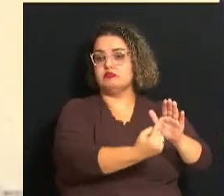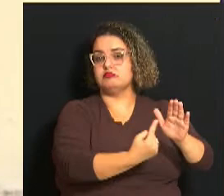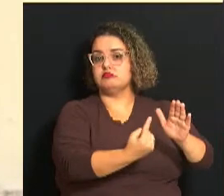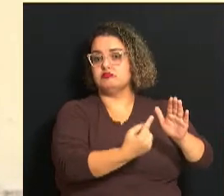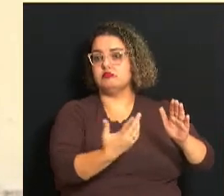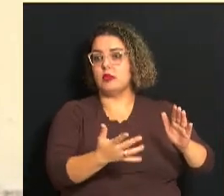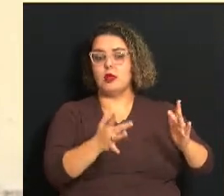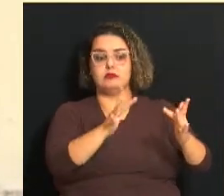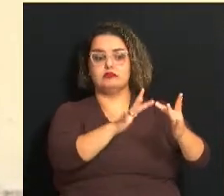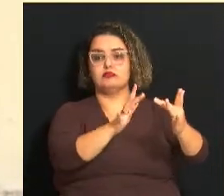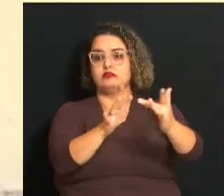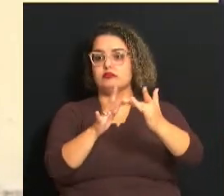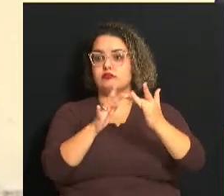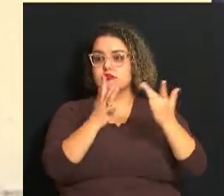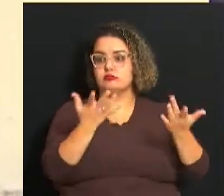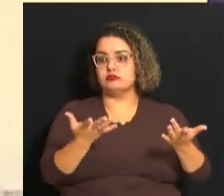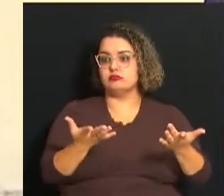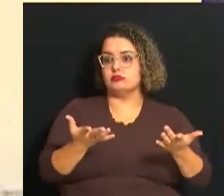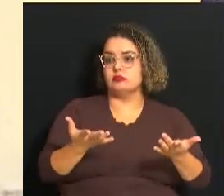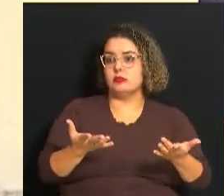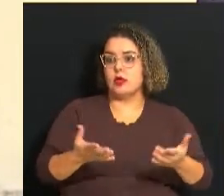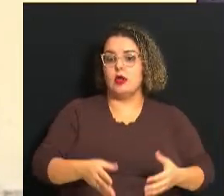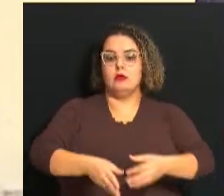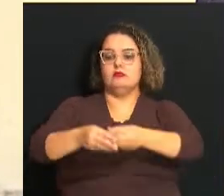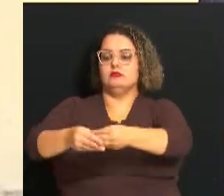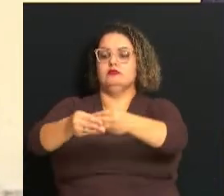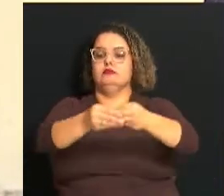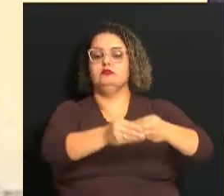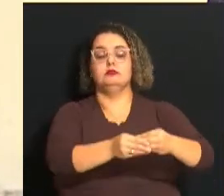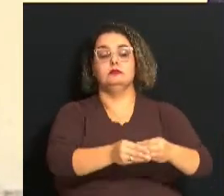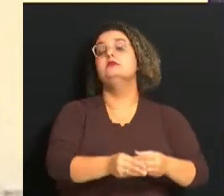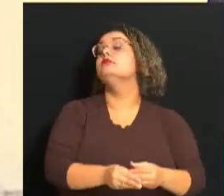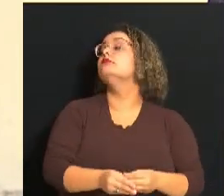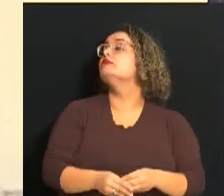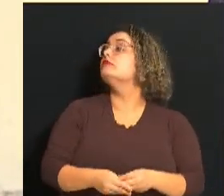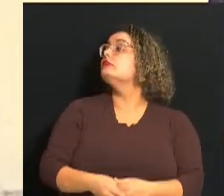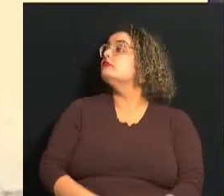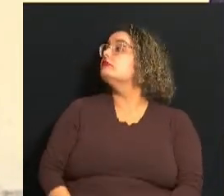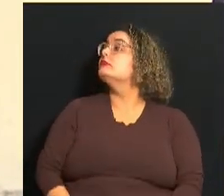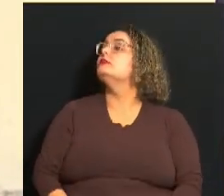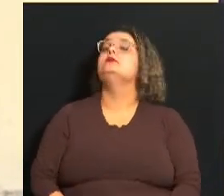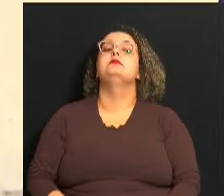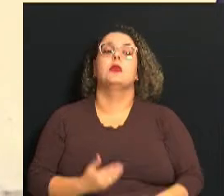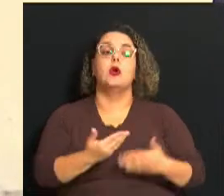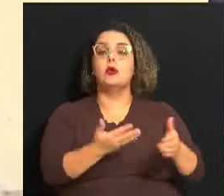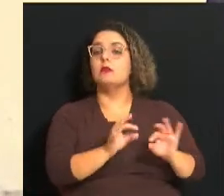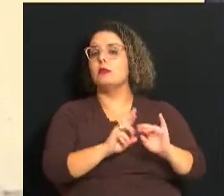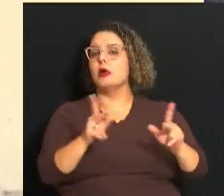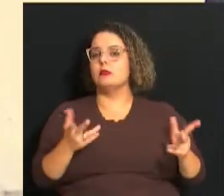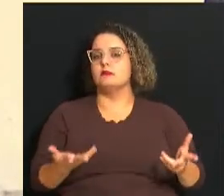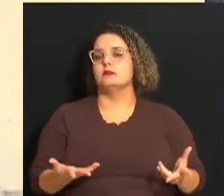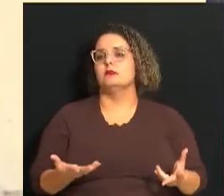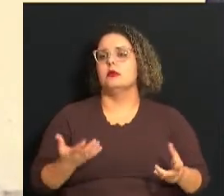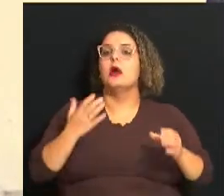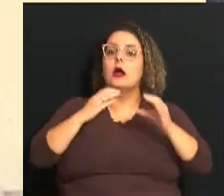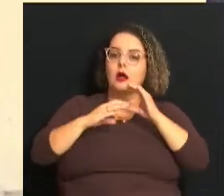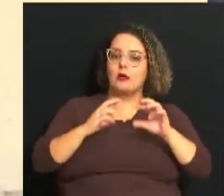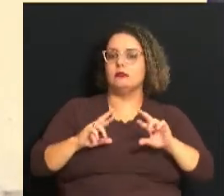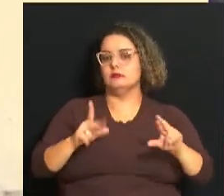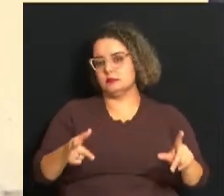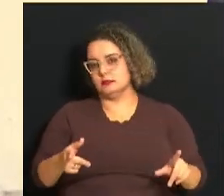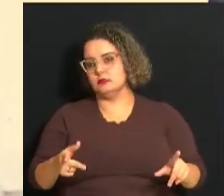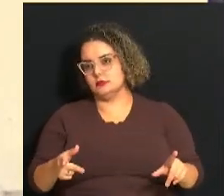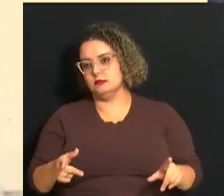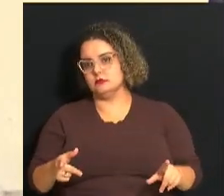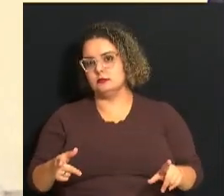contato né que cumprimenta todo mundo não cumprimento aquele ou faz um tratamento diferenciado então a comunicação é diferenciada para